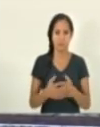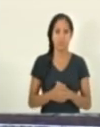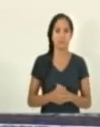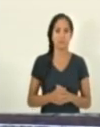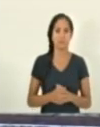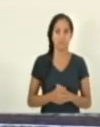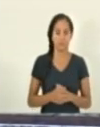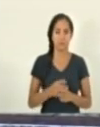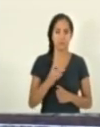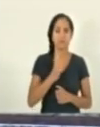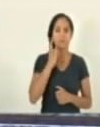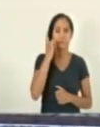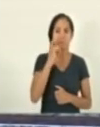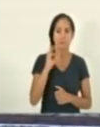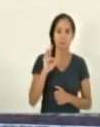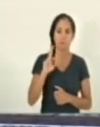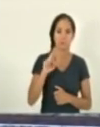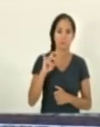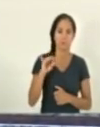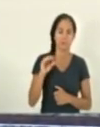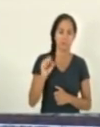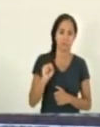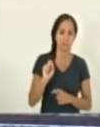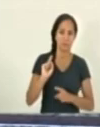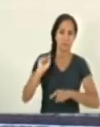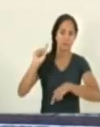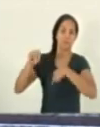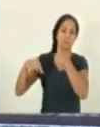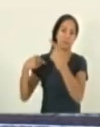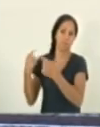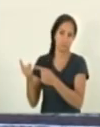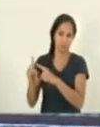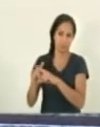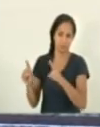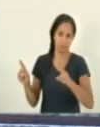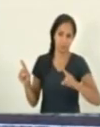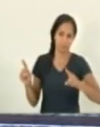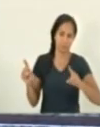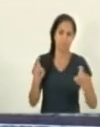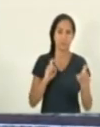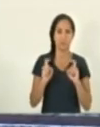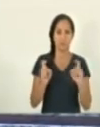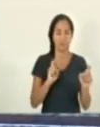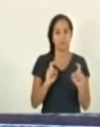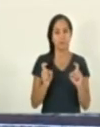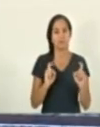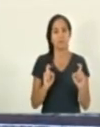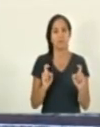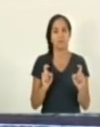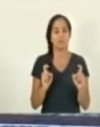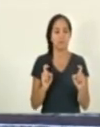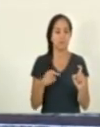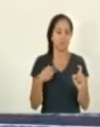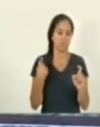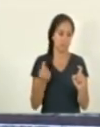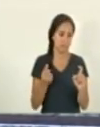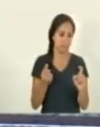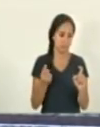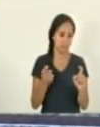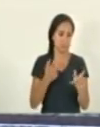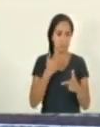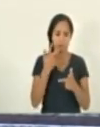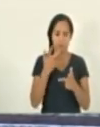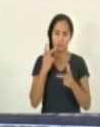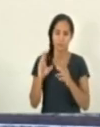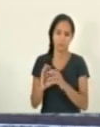O deputado Freitas quer colocar, ia fazer depois do expediente, a reunião da Comissão de Finanças. Se nós abríssemos mão de falar, ele